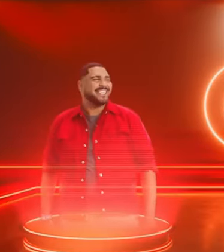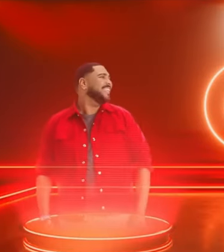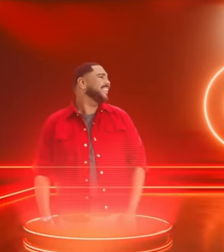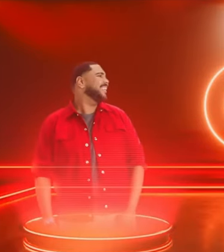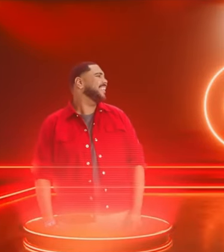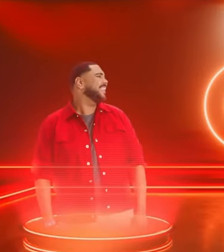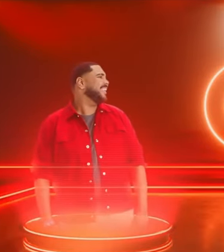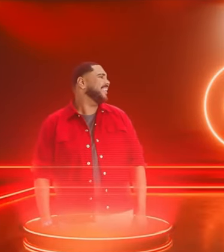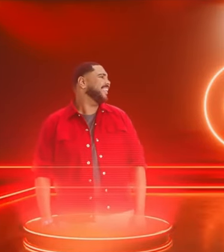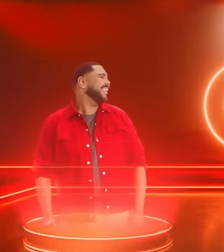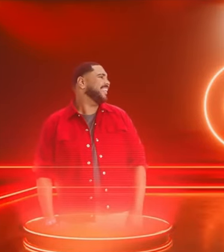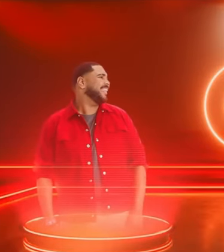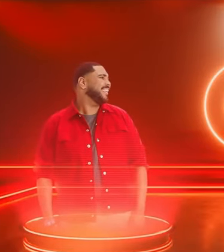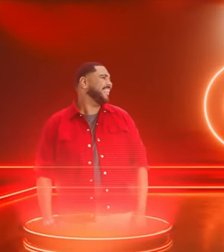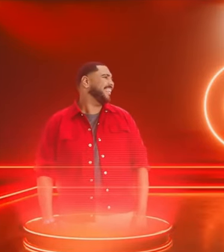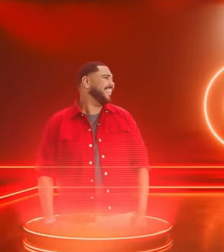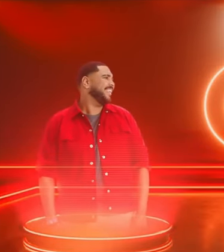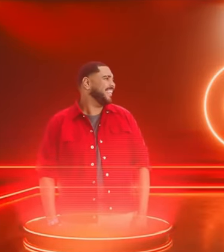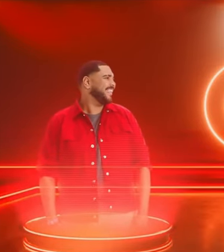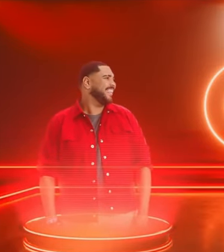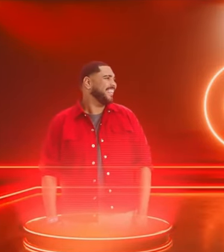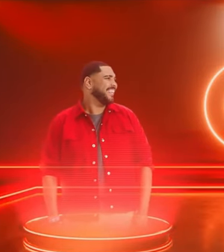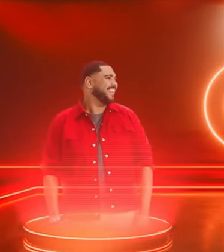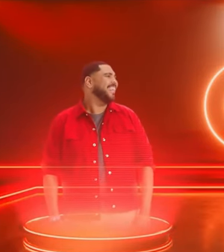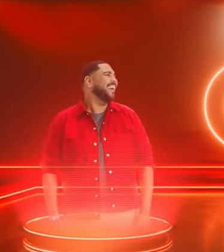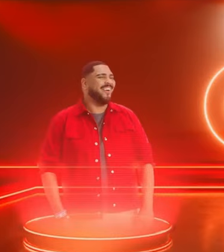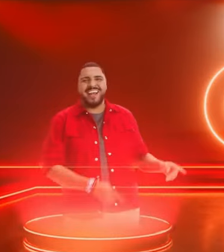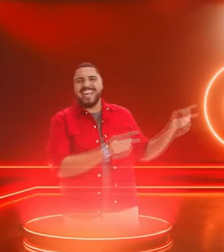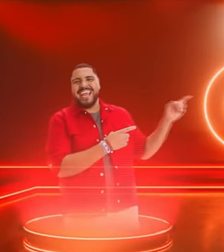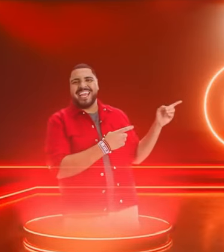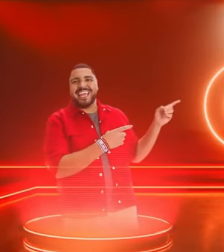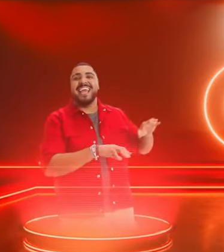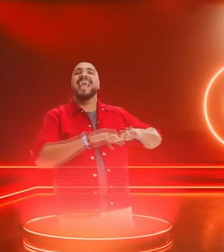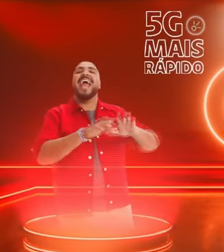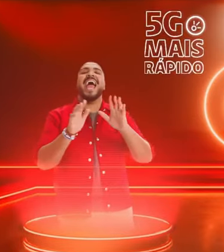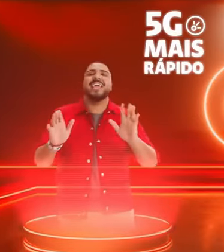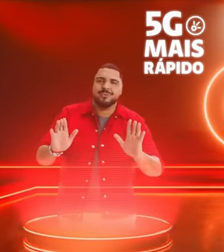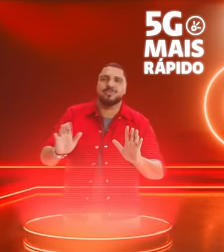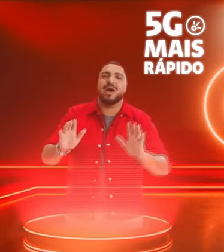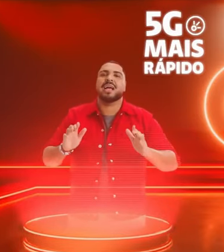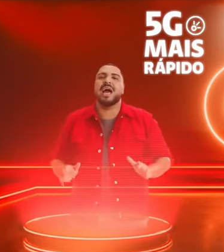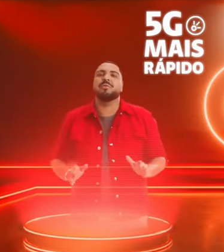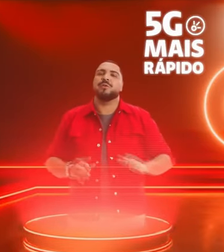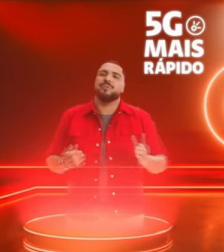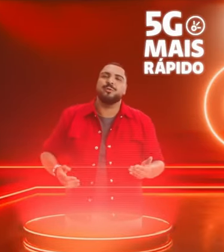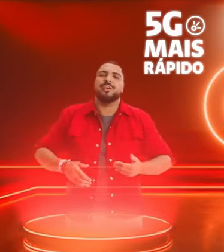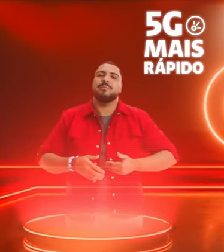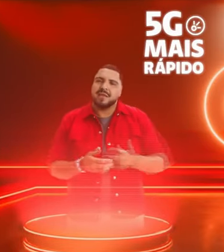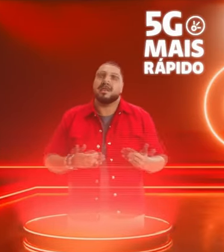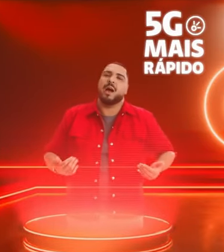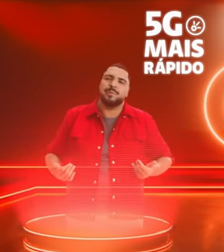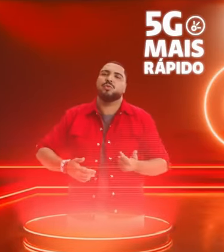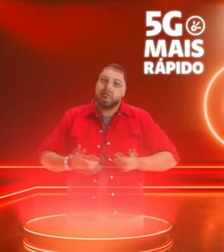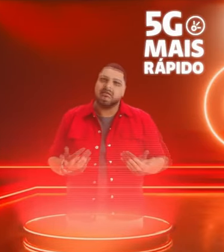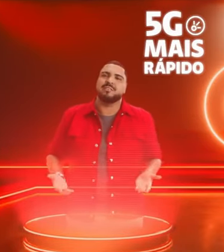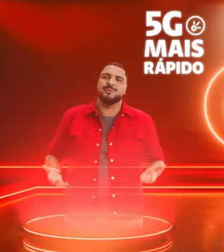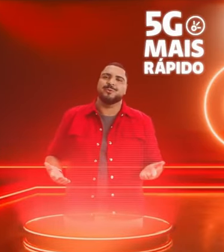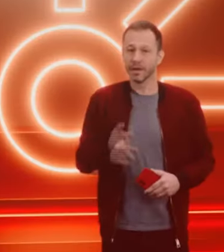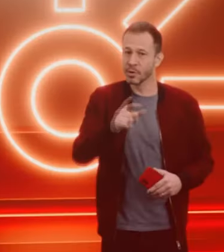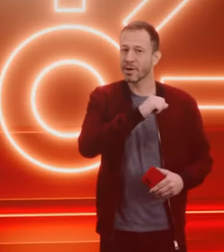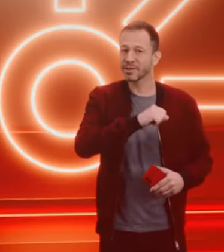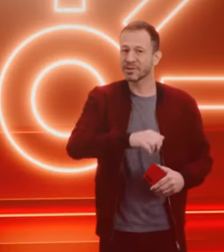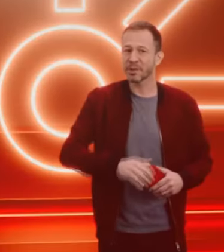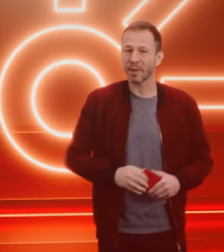multicampeã gente de novo testado e comprovado por milhares de pessoas olha ela aí é isso a Claro tem o 5g mais rápido do